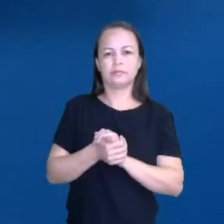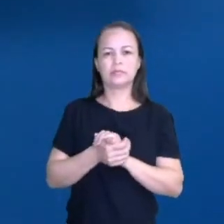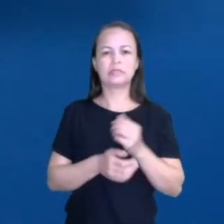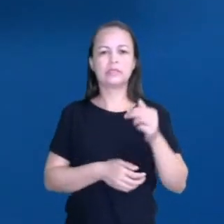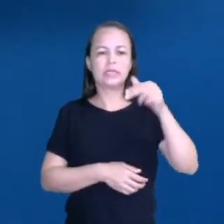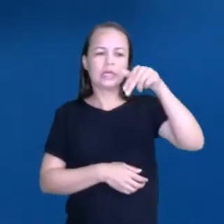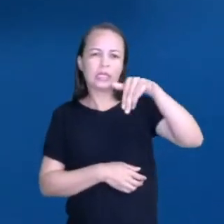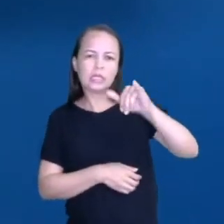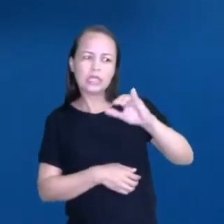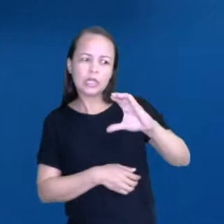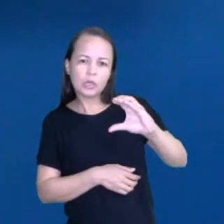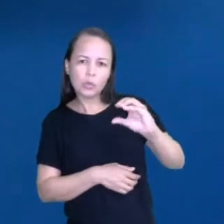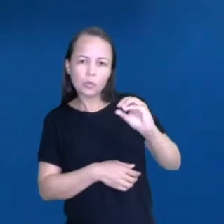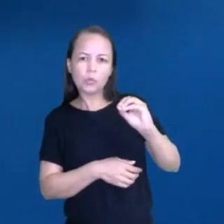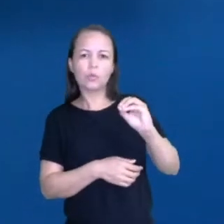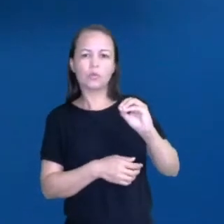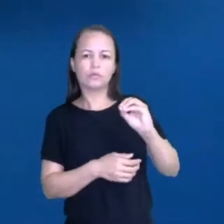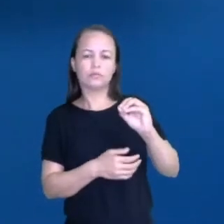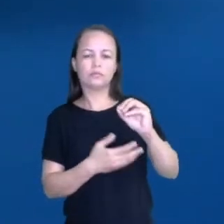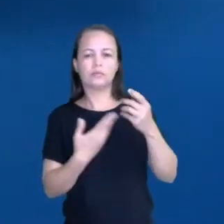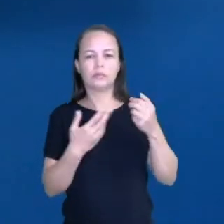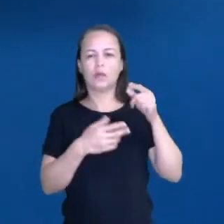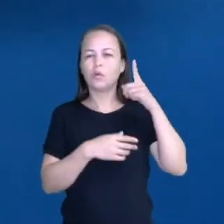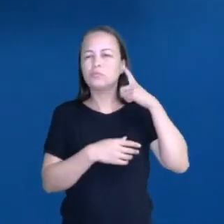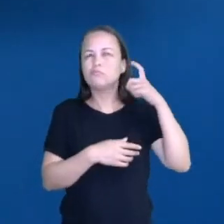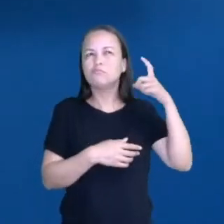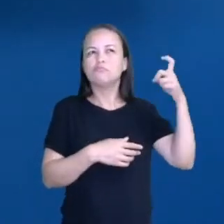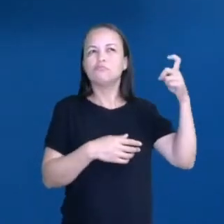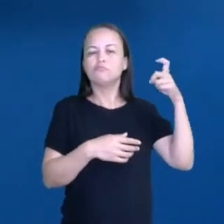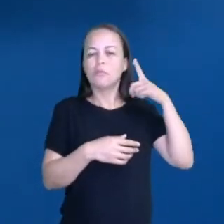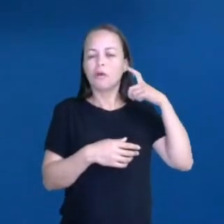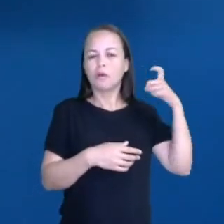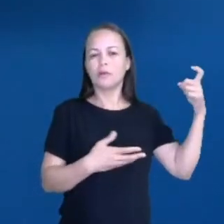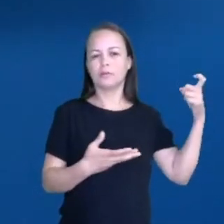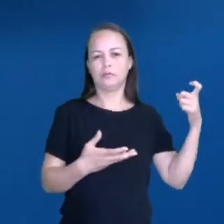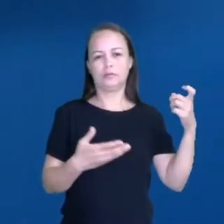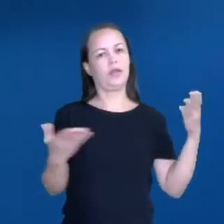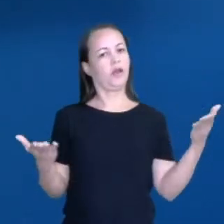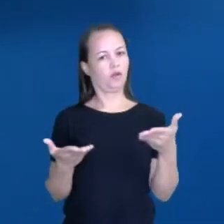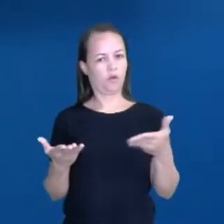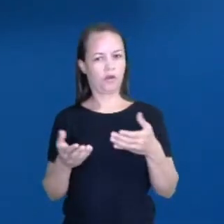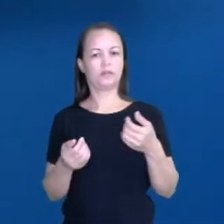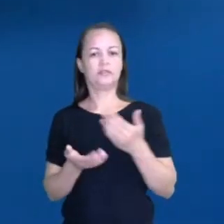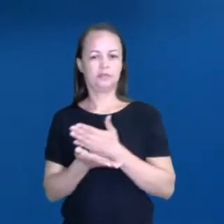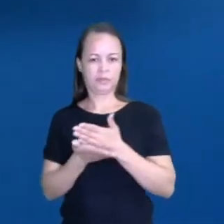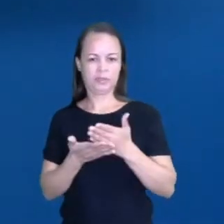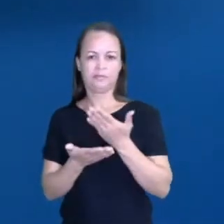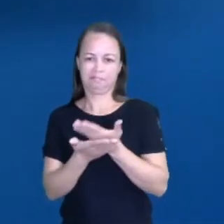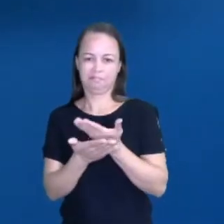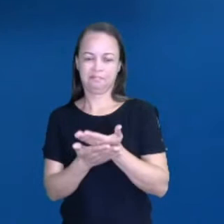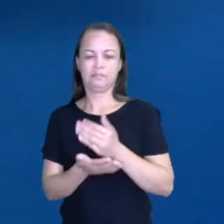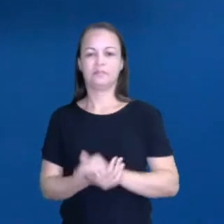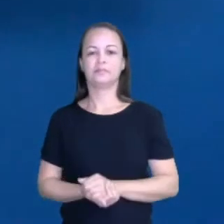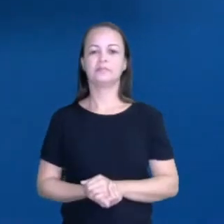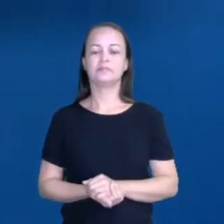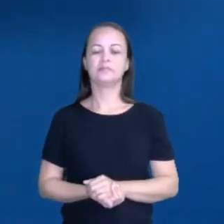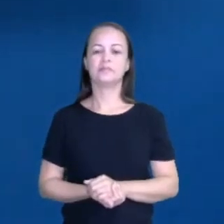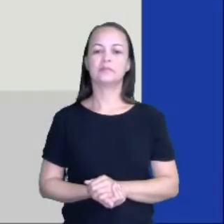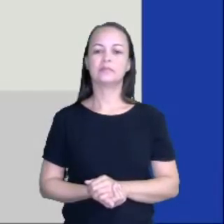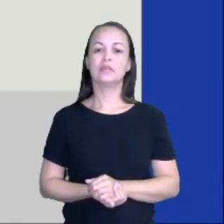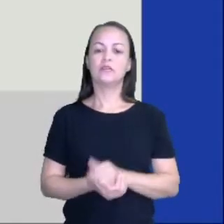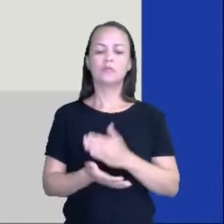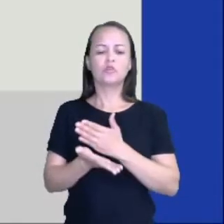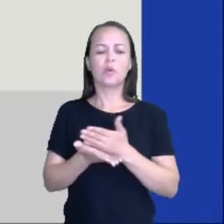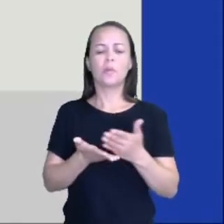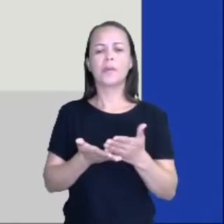migo, migo. Agora sim, vamos para a nossa aula? E vamos iniciar ela